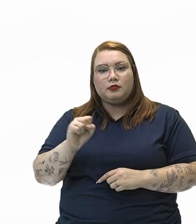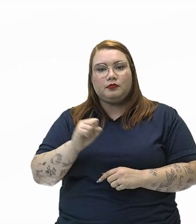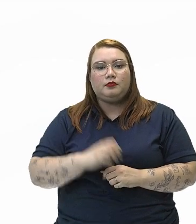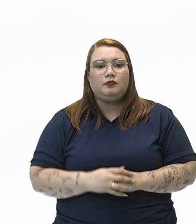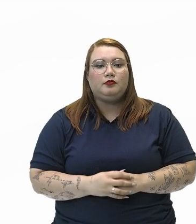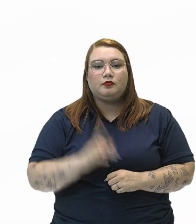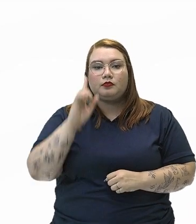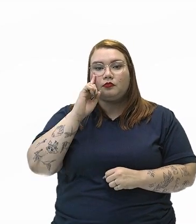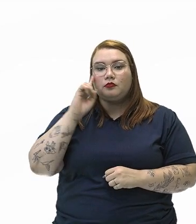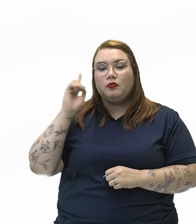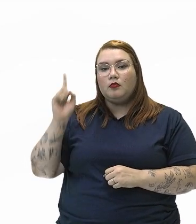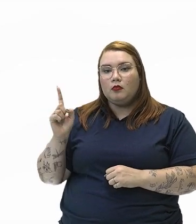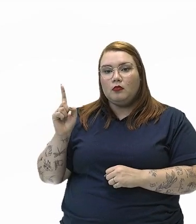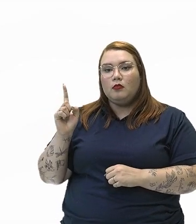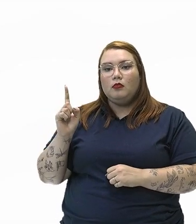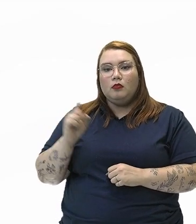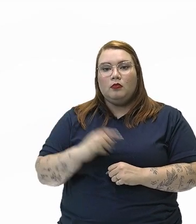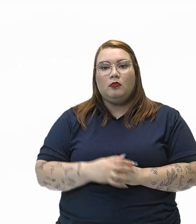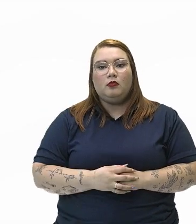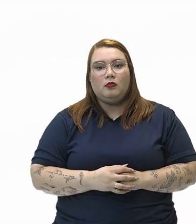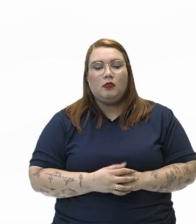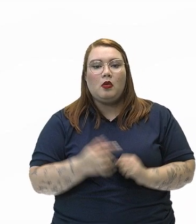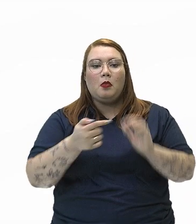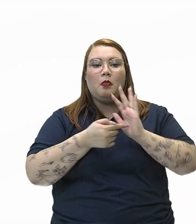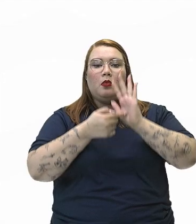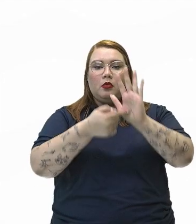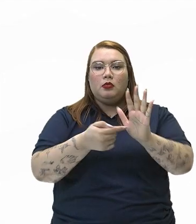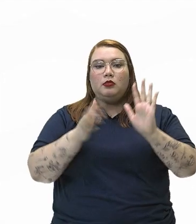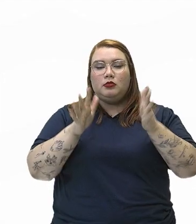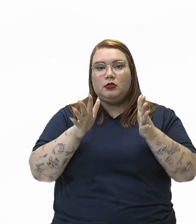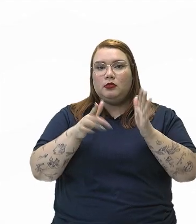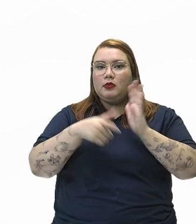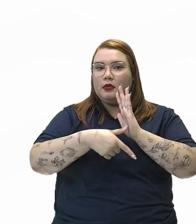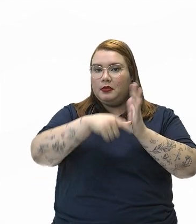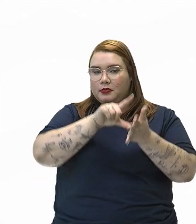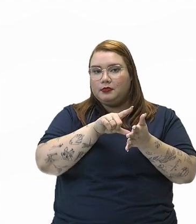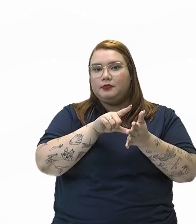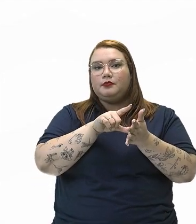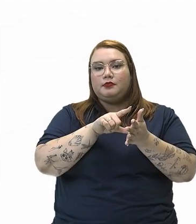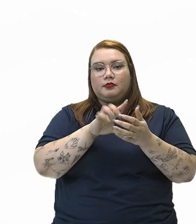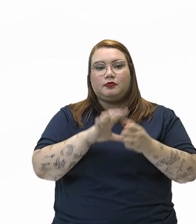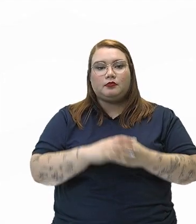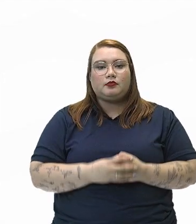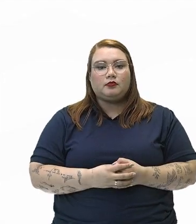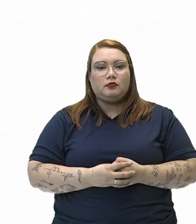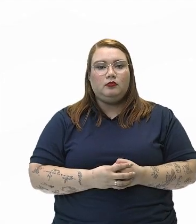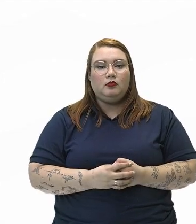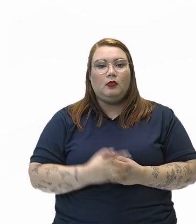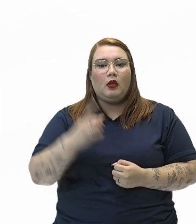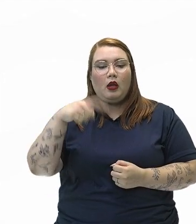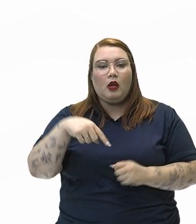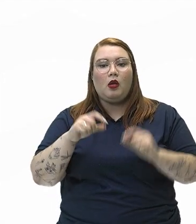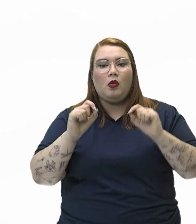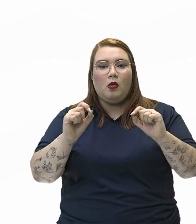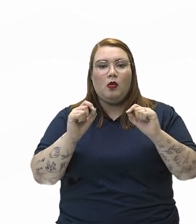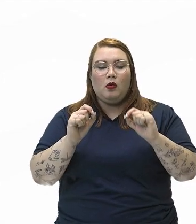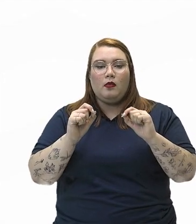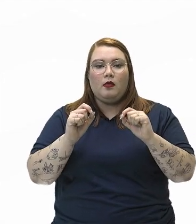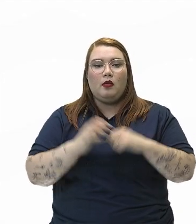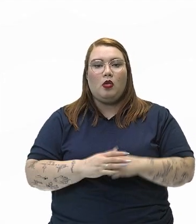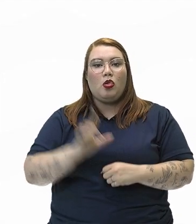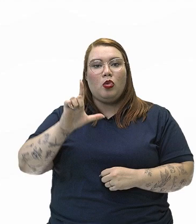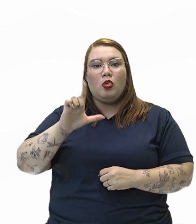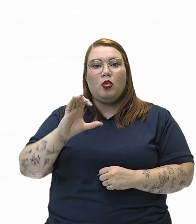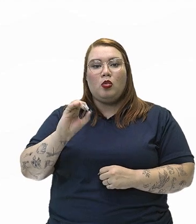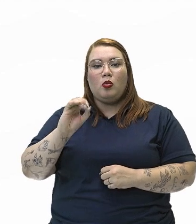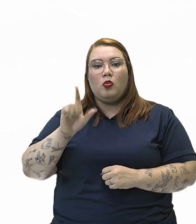descarte? A solução ela foi mostrada, ela já foi falada aqui anteriormente, que é a logística da política,